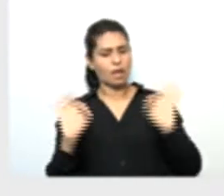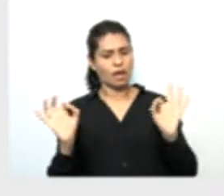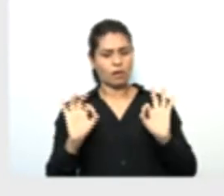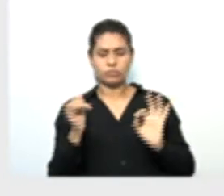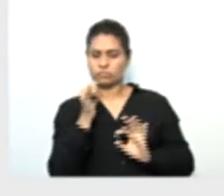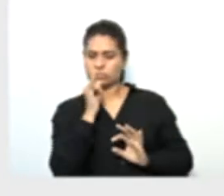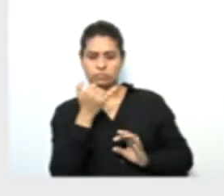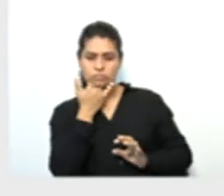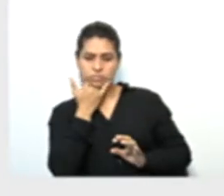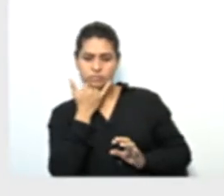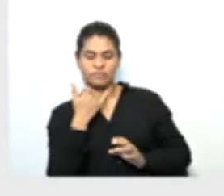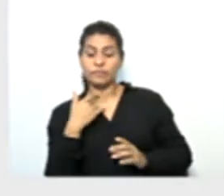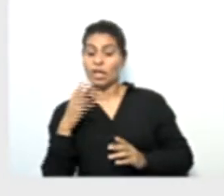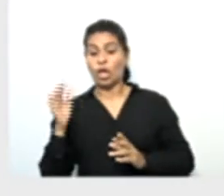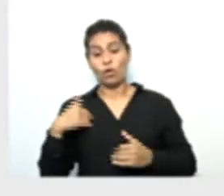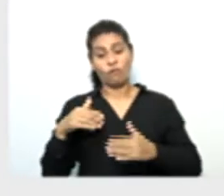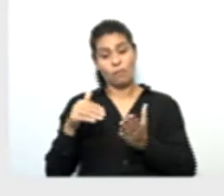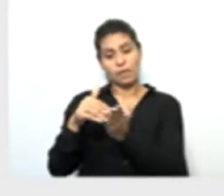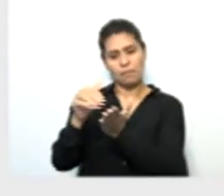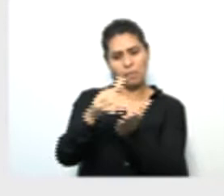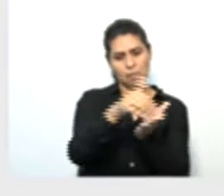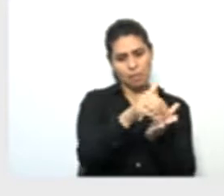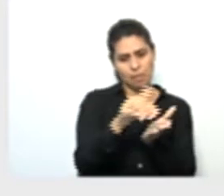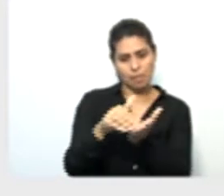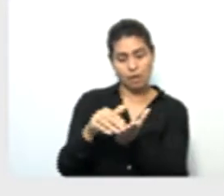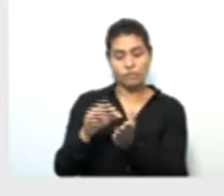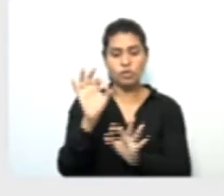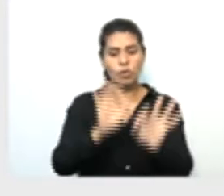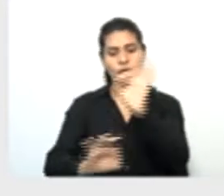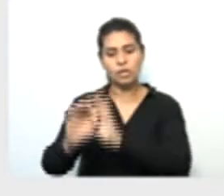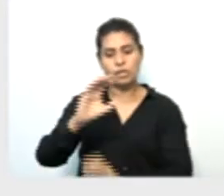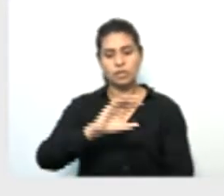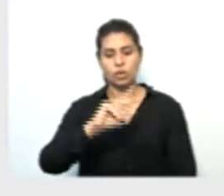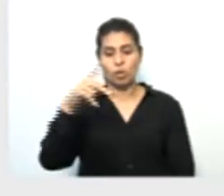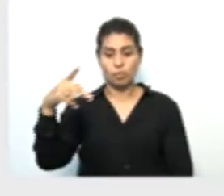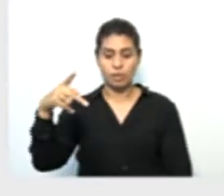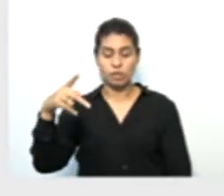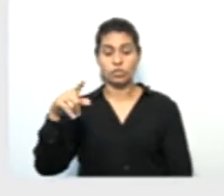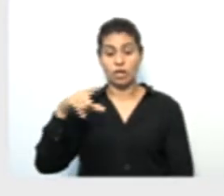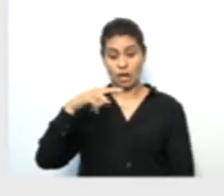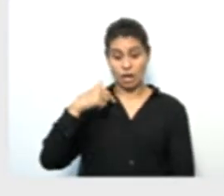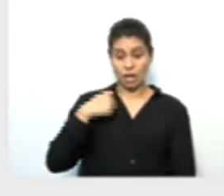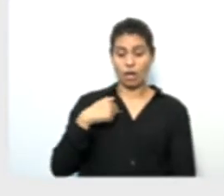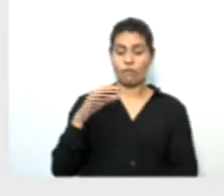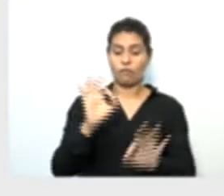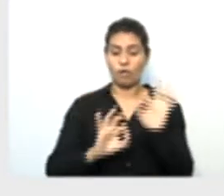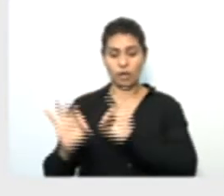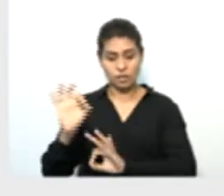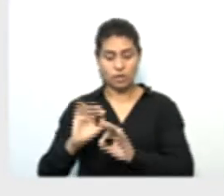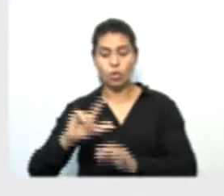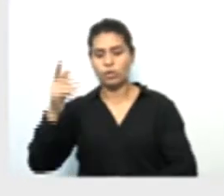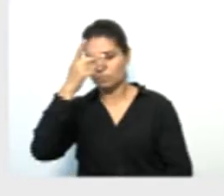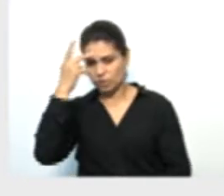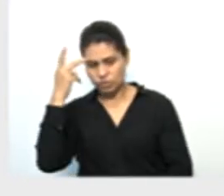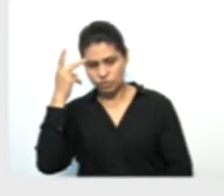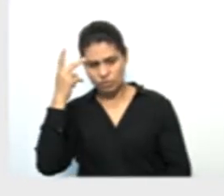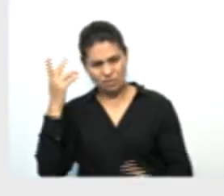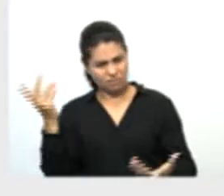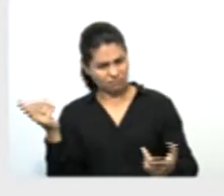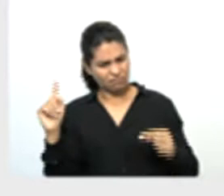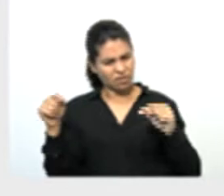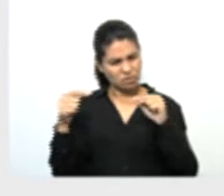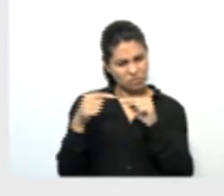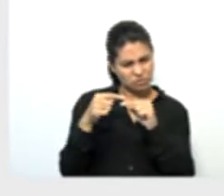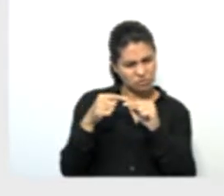empresa fala assim: eu vou demitir todo mundo, vocês montam uma cooperativa, eu vou terceirizar o meu serviço para essa cooperativa. Isso não é um bom motivo para você estar